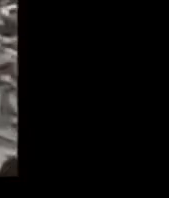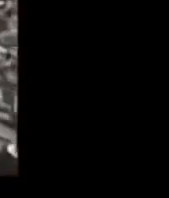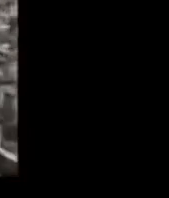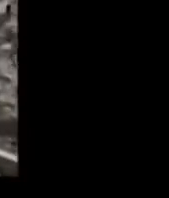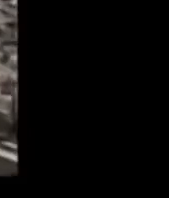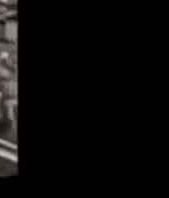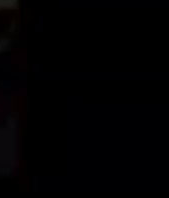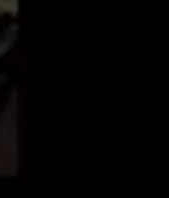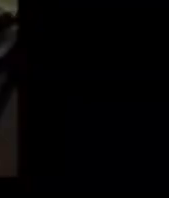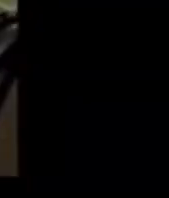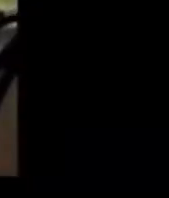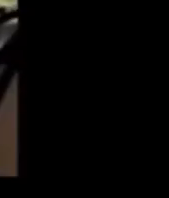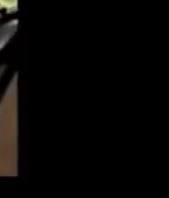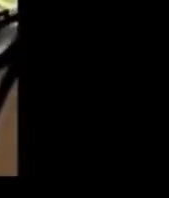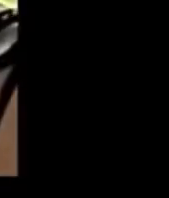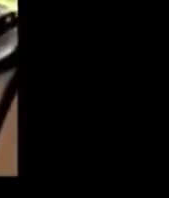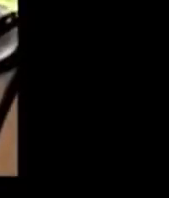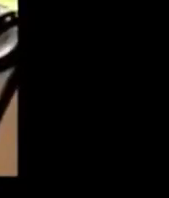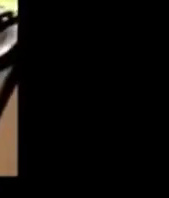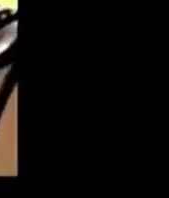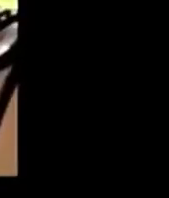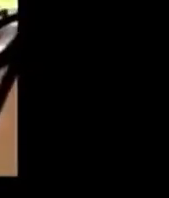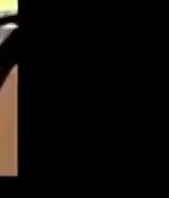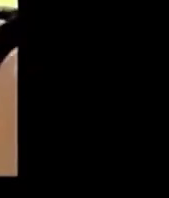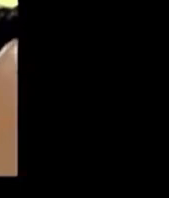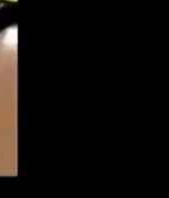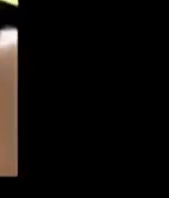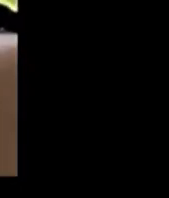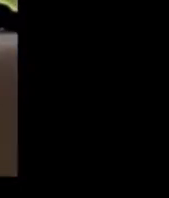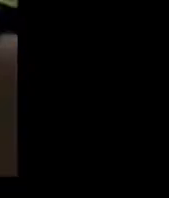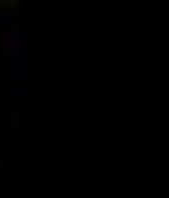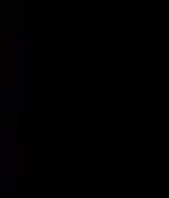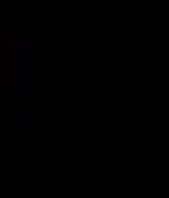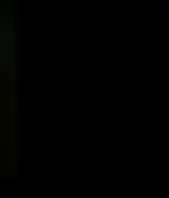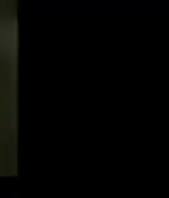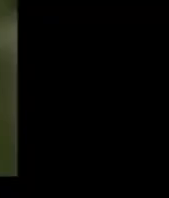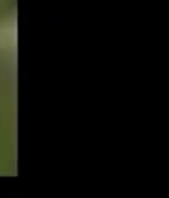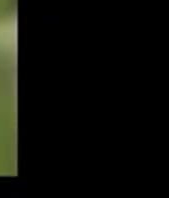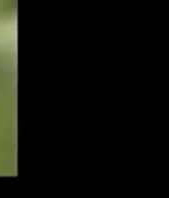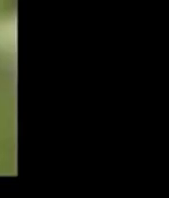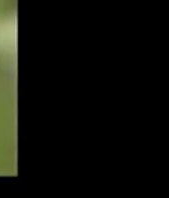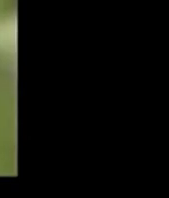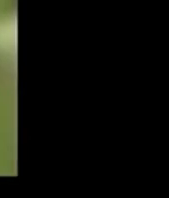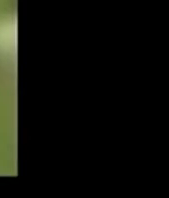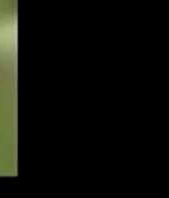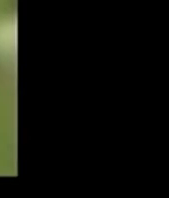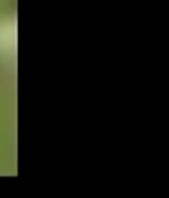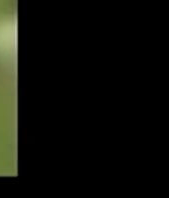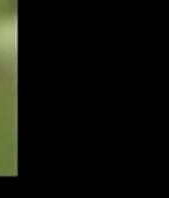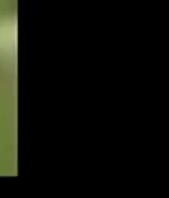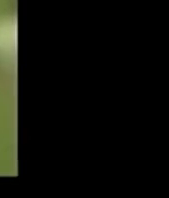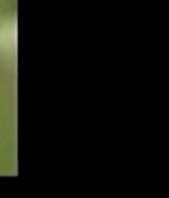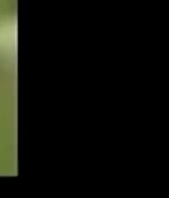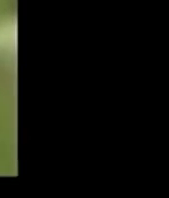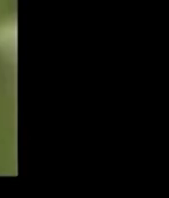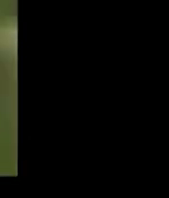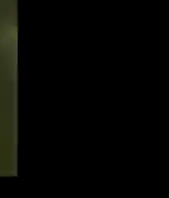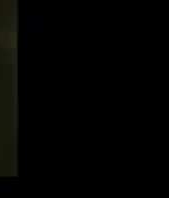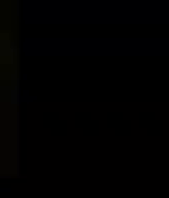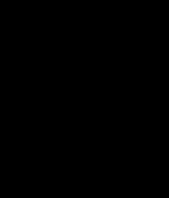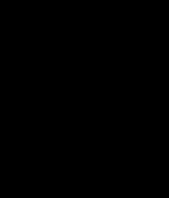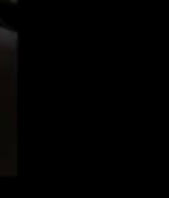muitas coisas. A gente era, mas era muito humilde mesmo, né? Morava no barraco de tábua dentro da